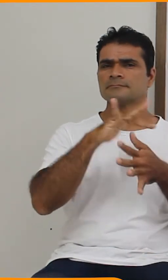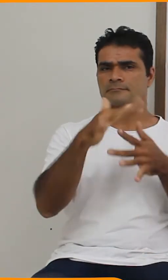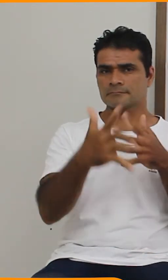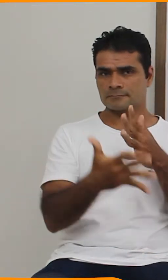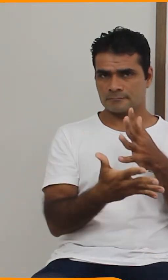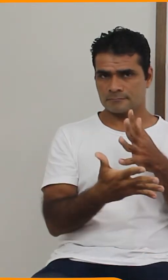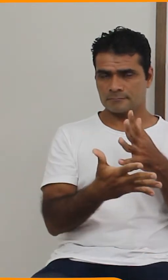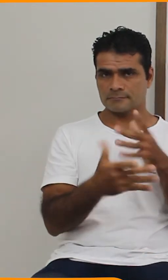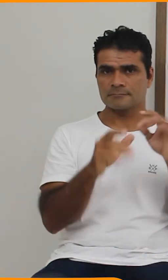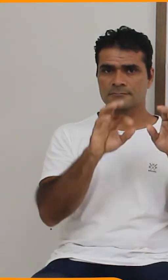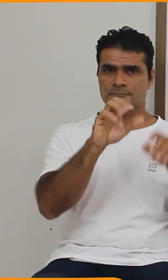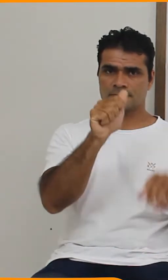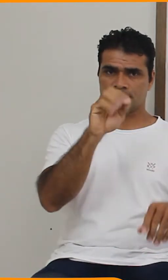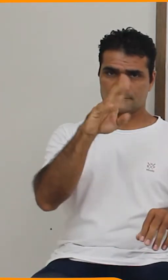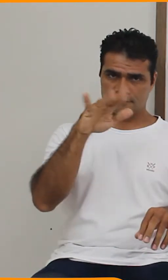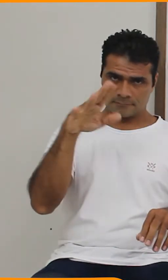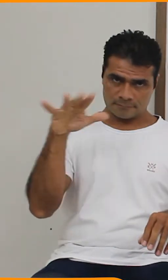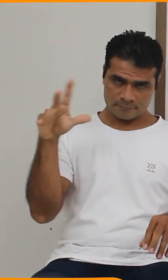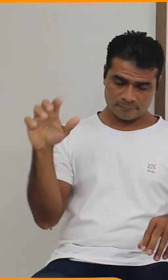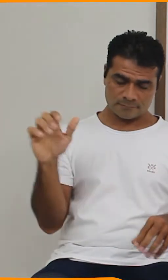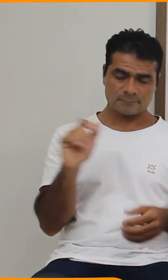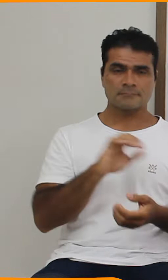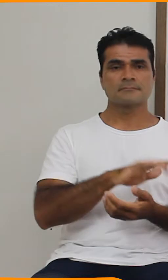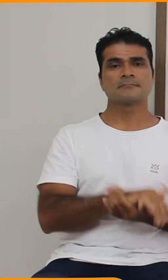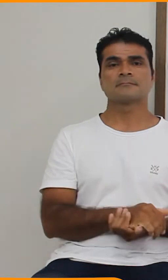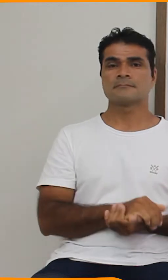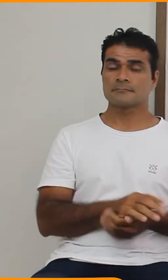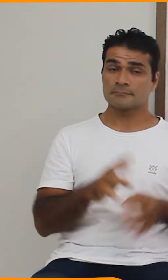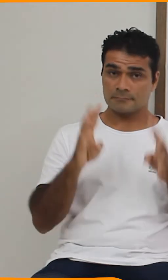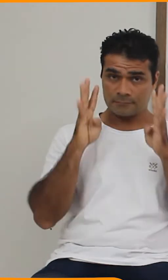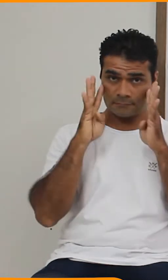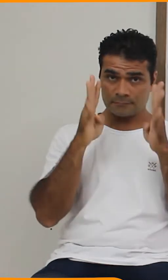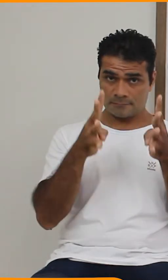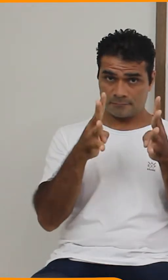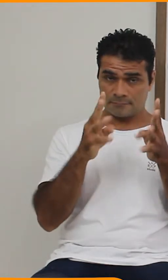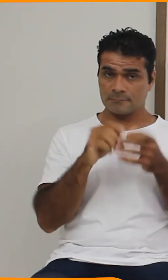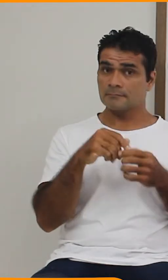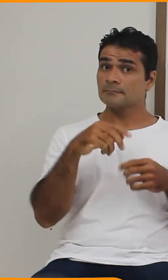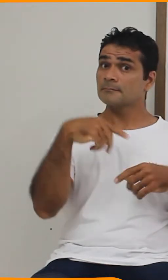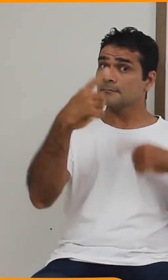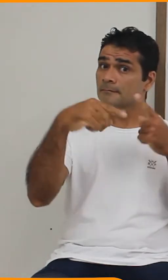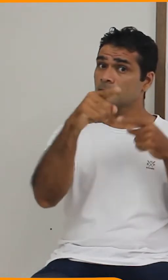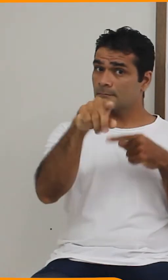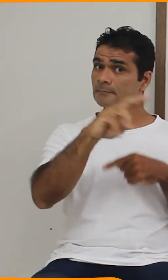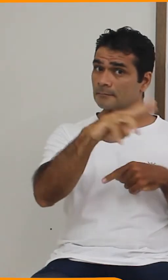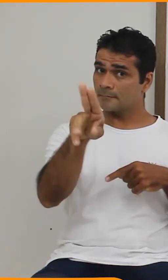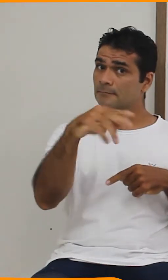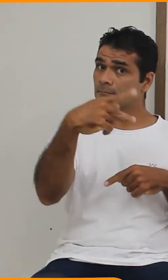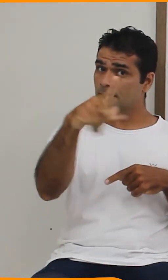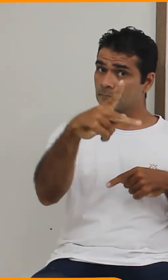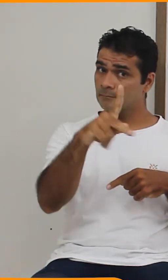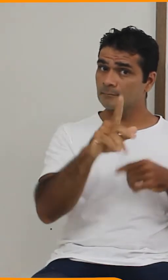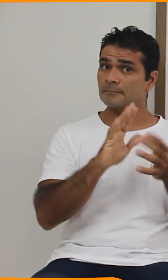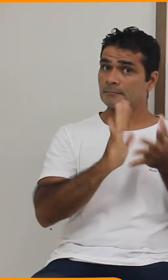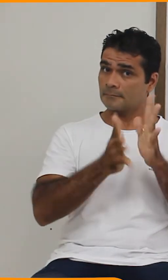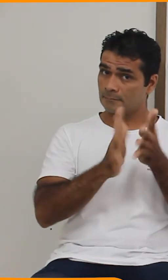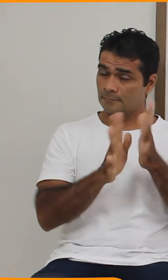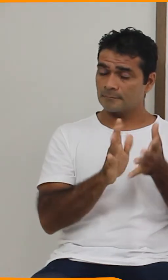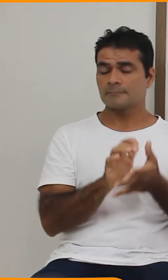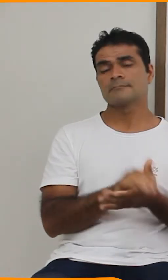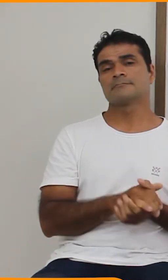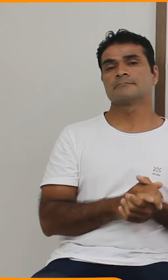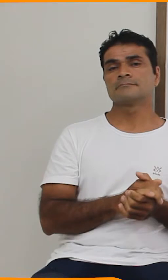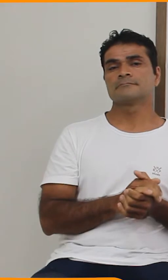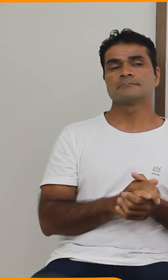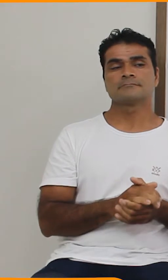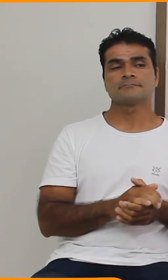Utilizando a datilologia, prestem atenção, depois vocês vão aprender o nome de vocês também quando vocês tiverem aula de Libras. Olhem